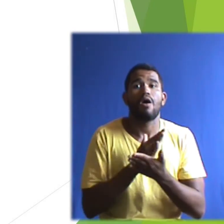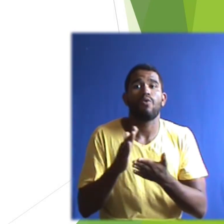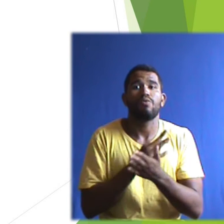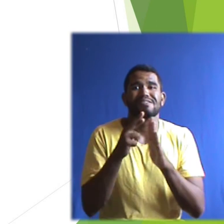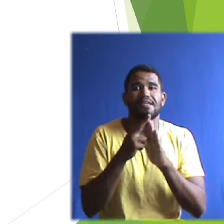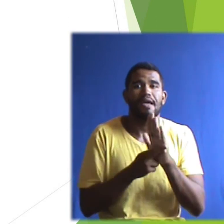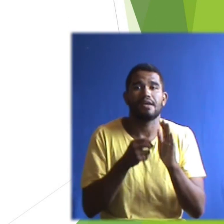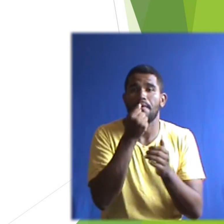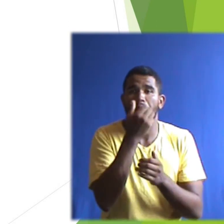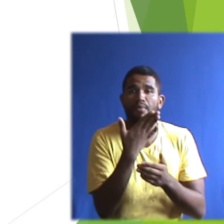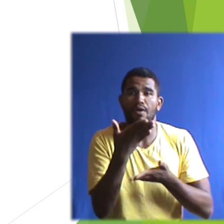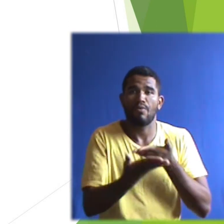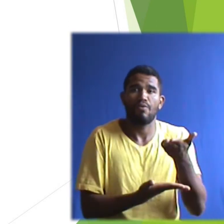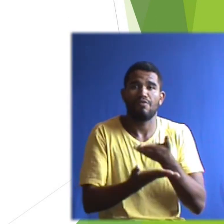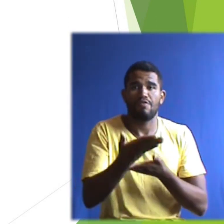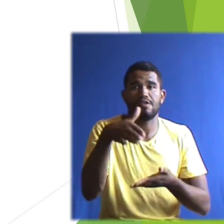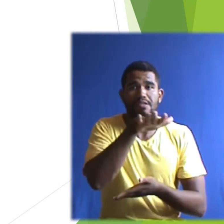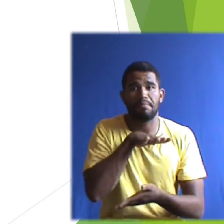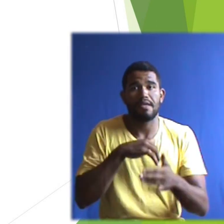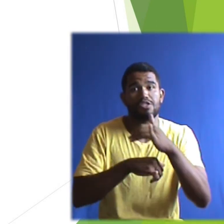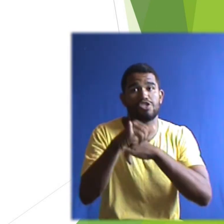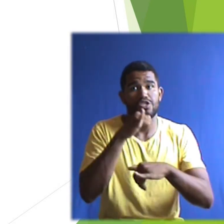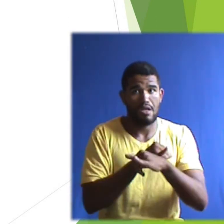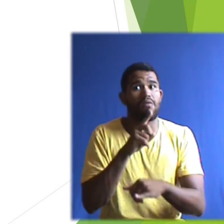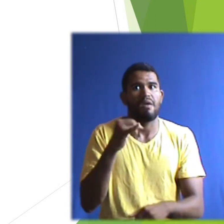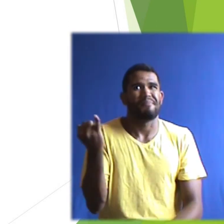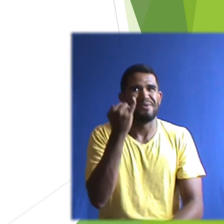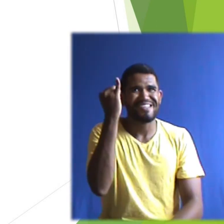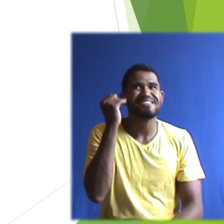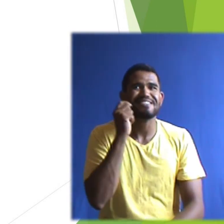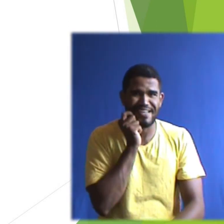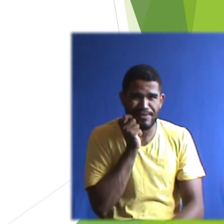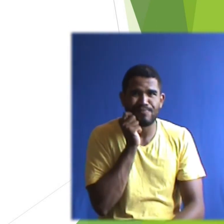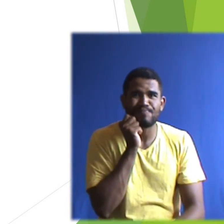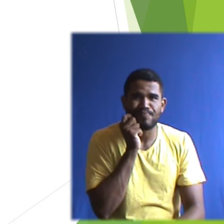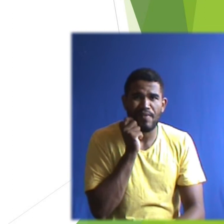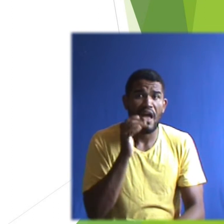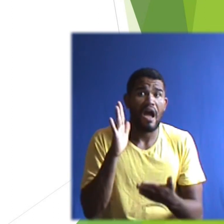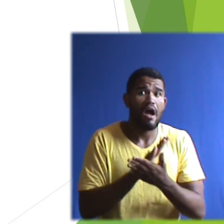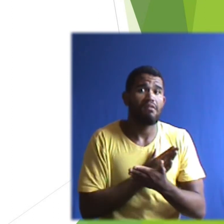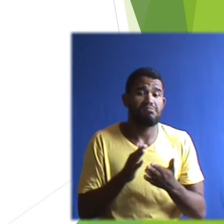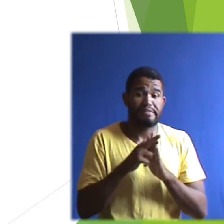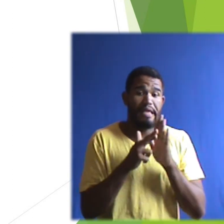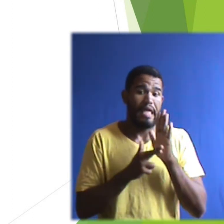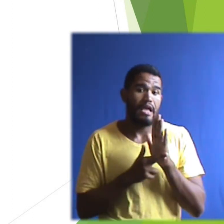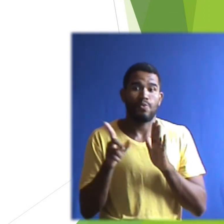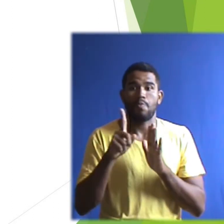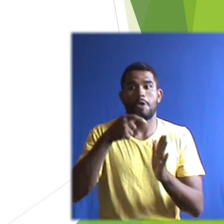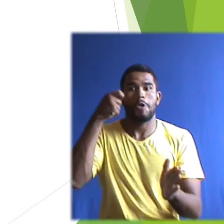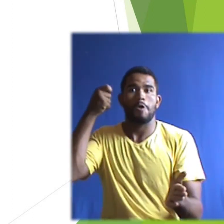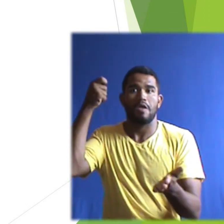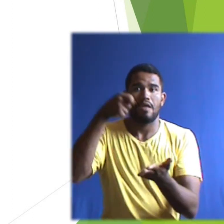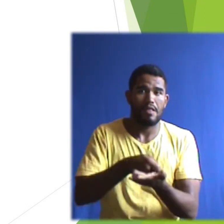Algumas regras de boa convivência no ambiente digital é importante ser destacado nessa aula inaugural nossa, pessoal. São regras, não